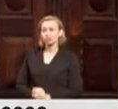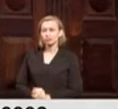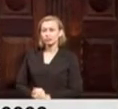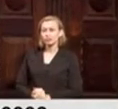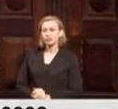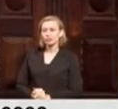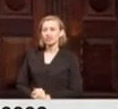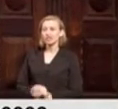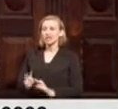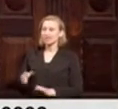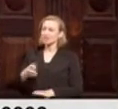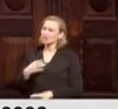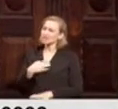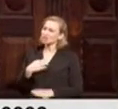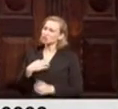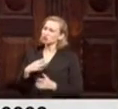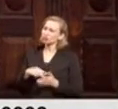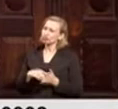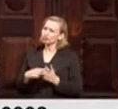Nesse sentido,